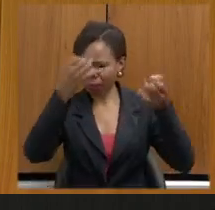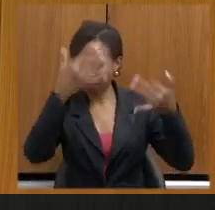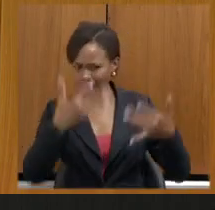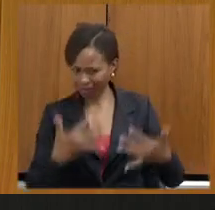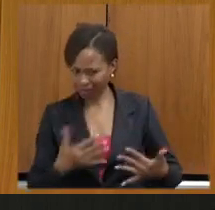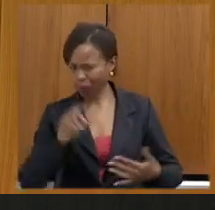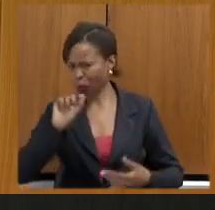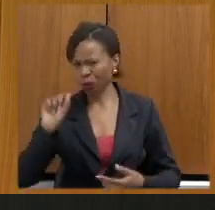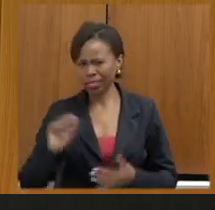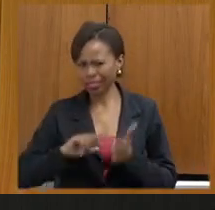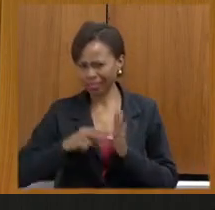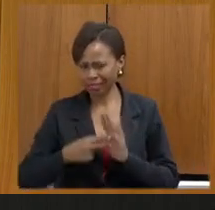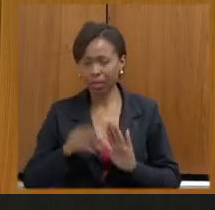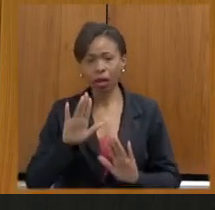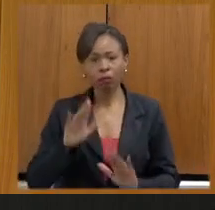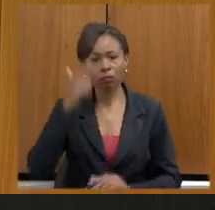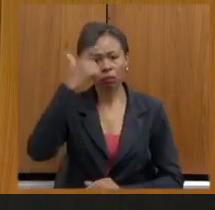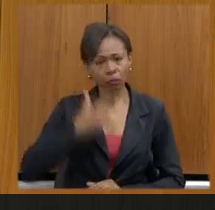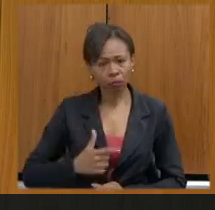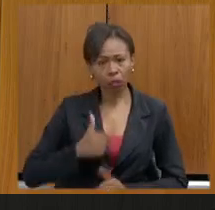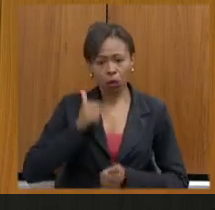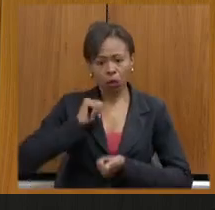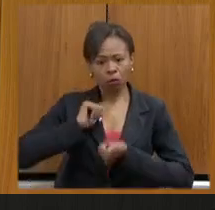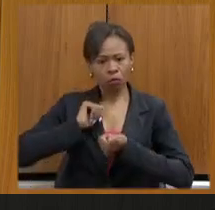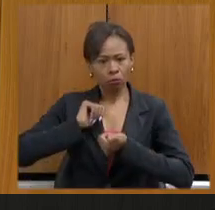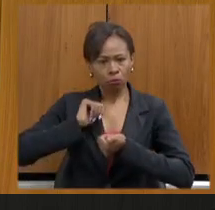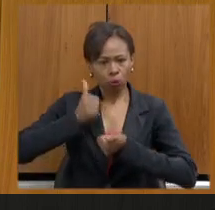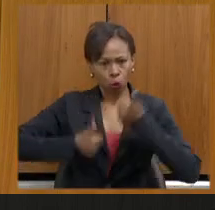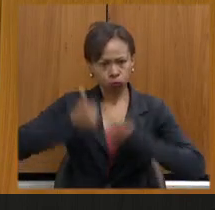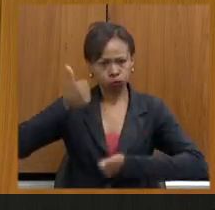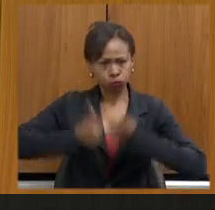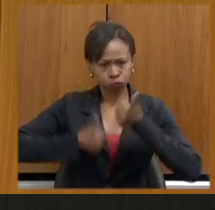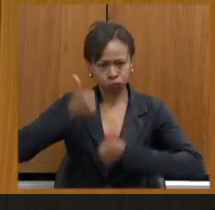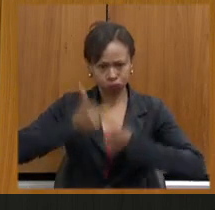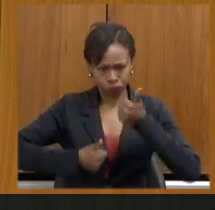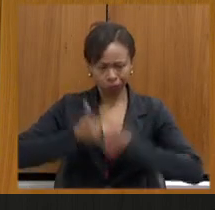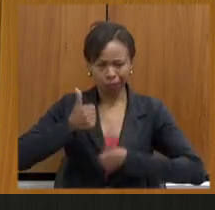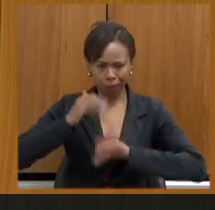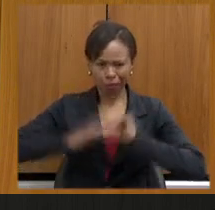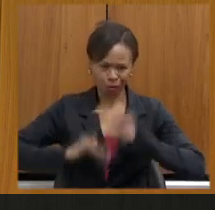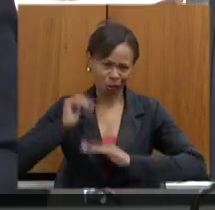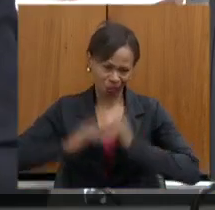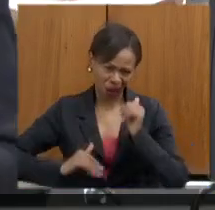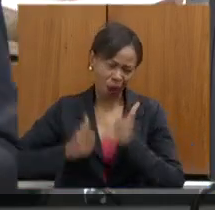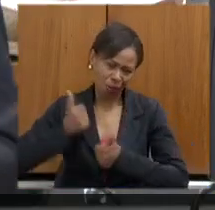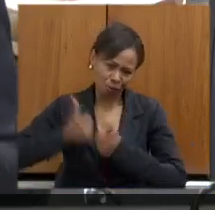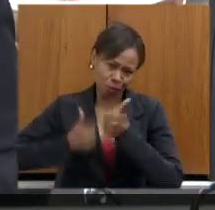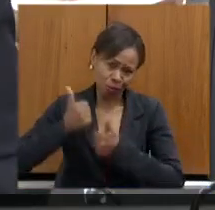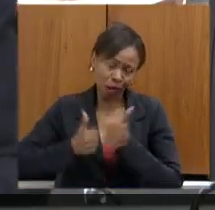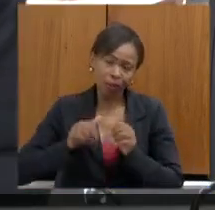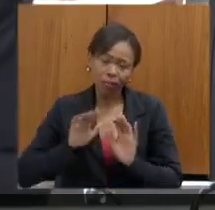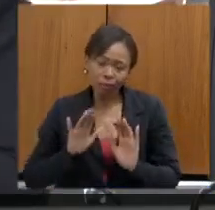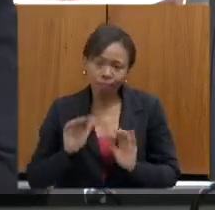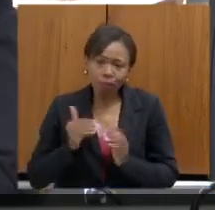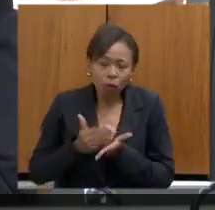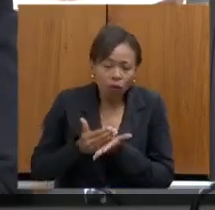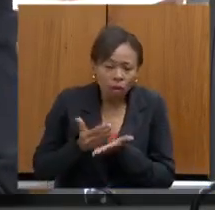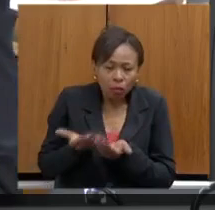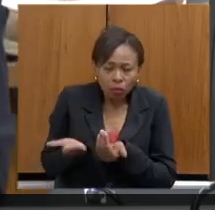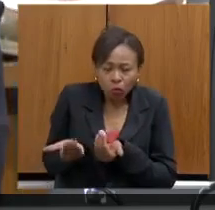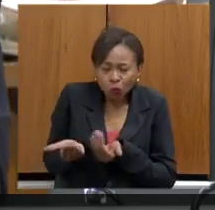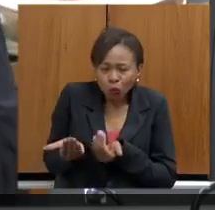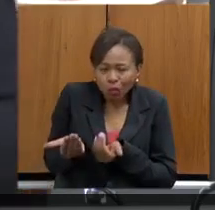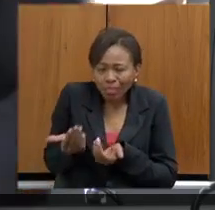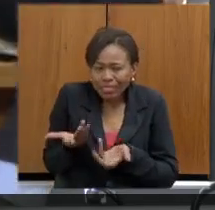quando a gente é jogador de futebol é quando a gente chega assim no time A gente é juvenil